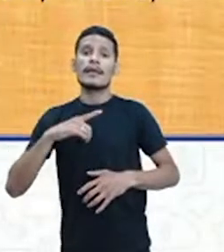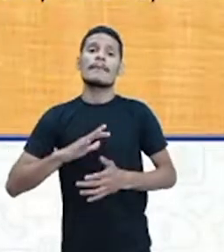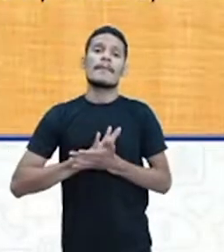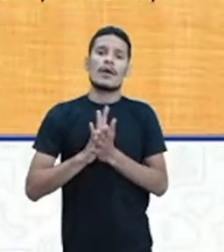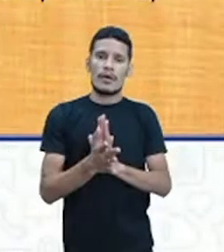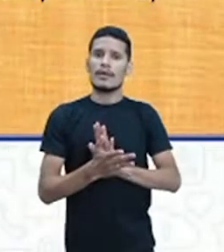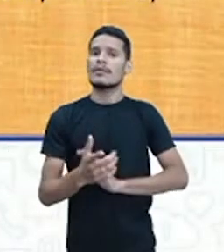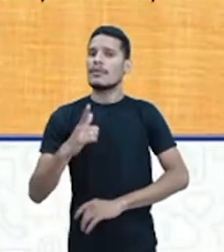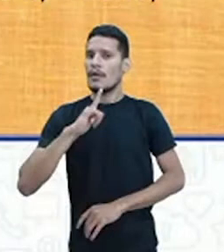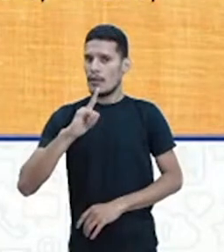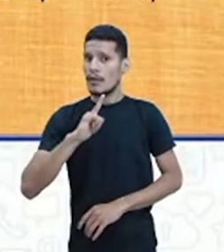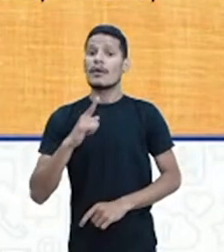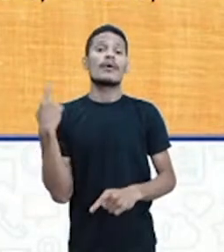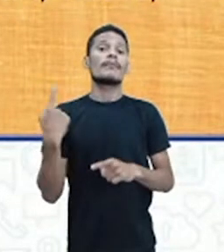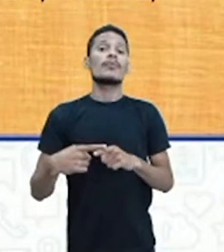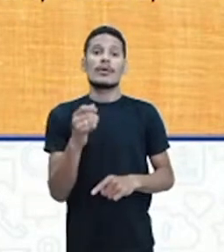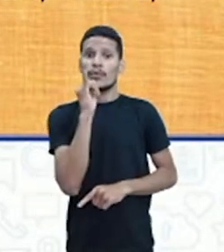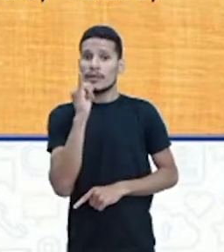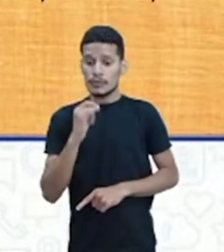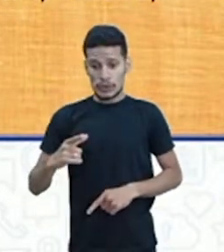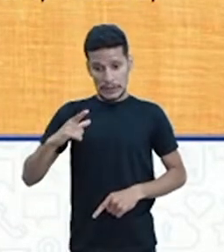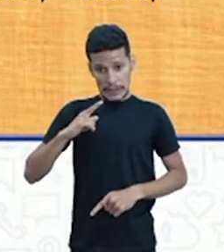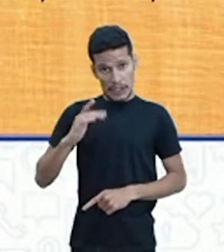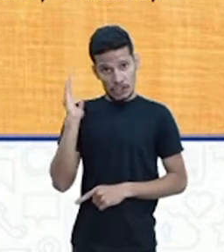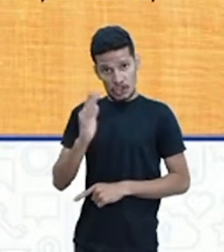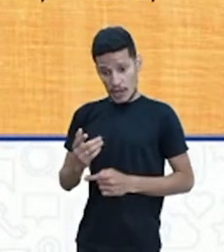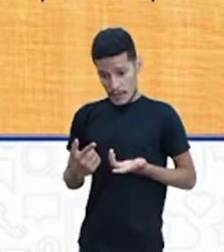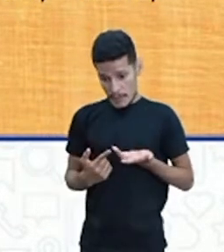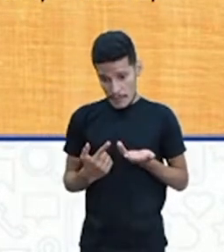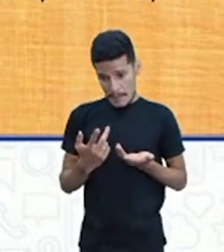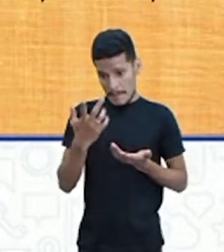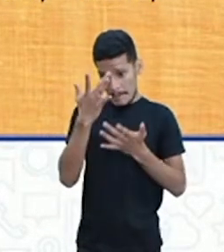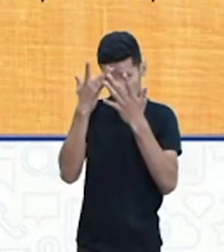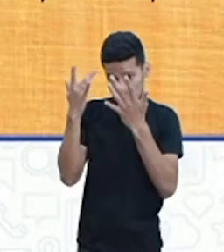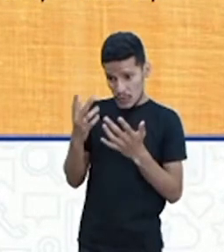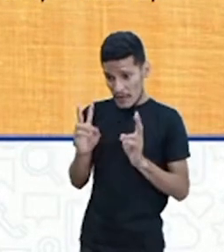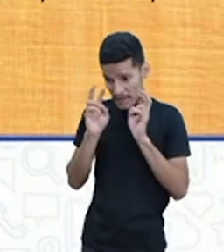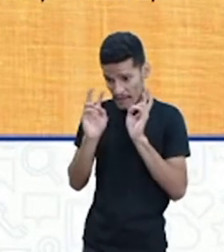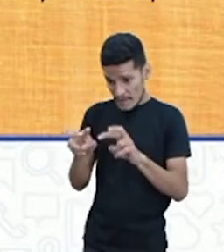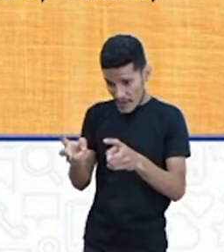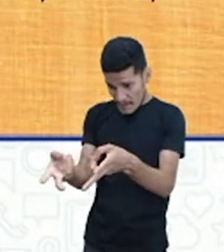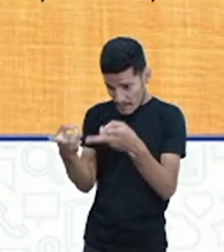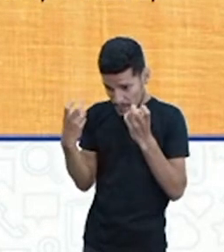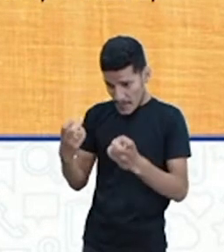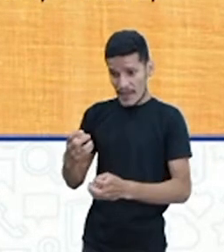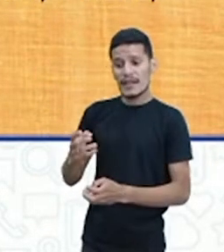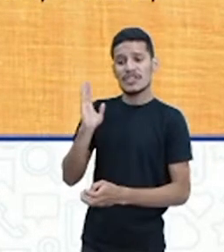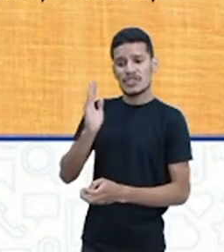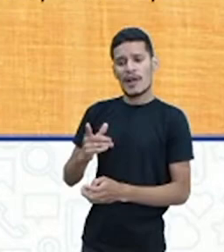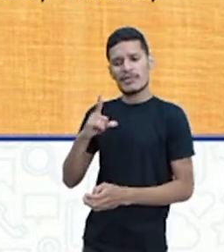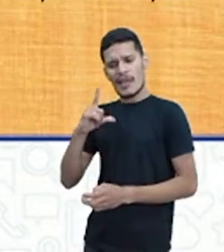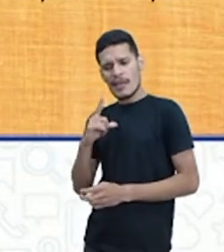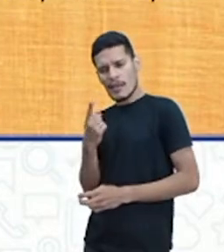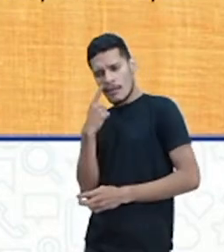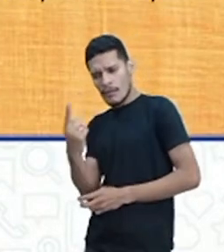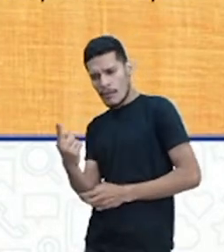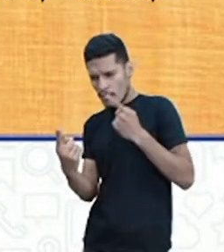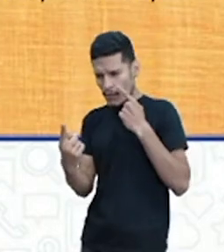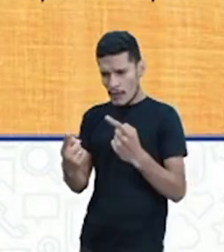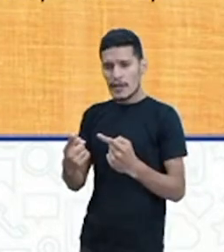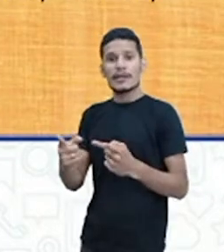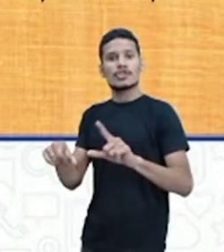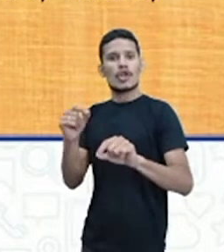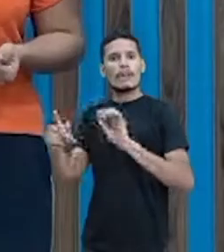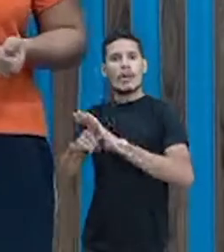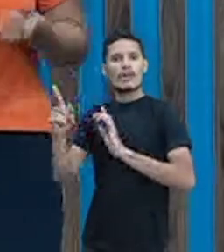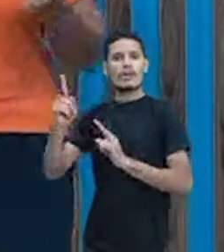Por quê? Porque a partir das inferências preconcebidas do inconsciente, determinamos o tipo de pessoa que ela é.